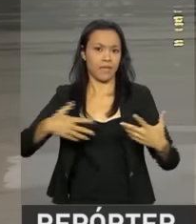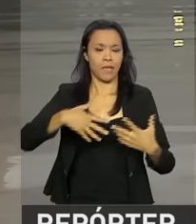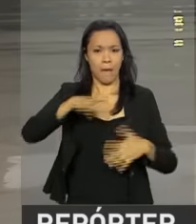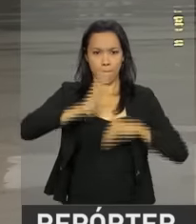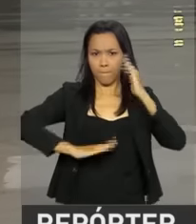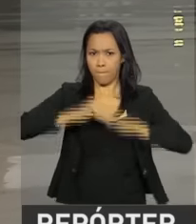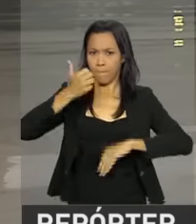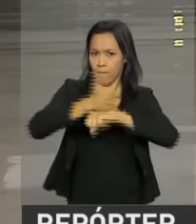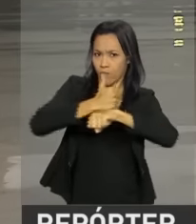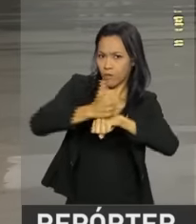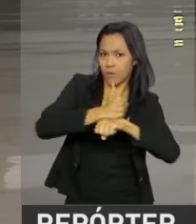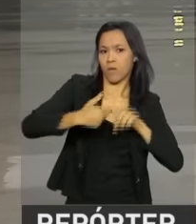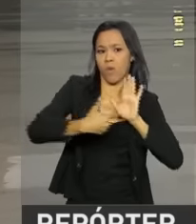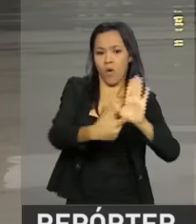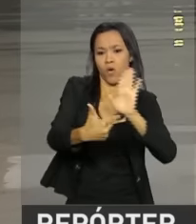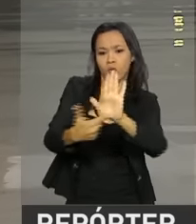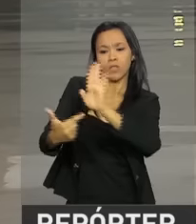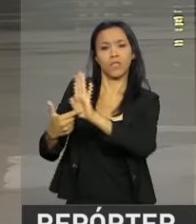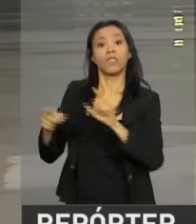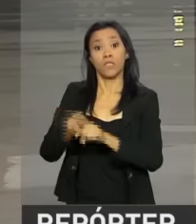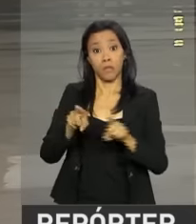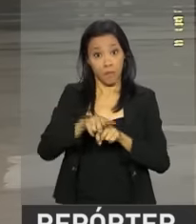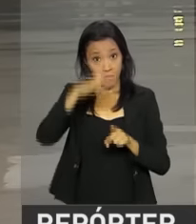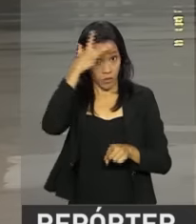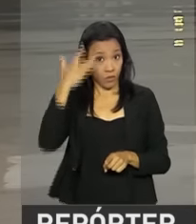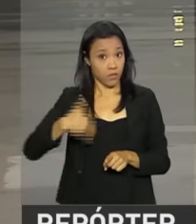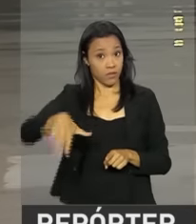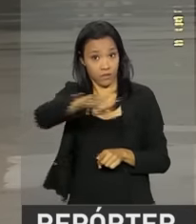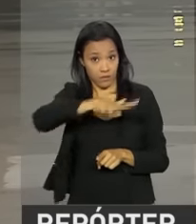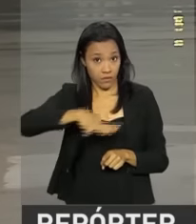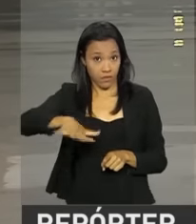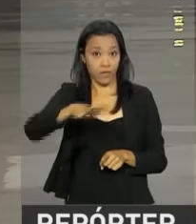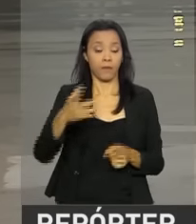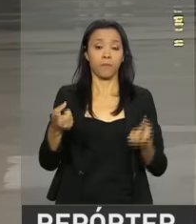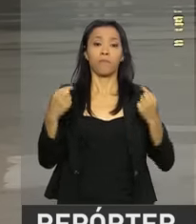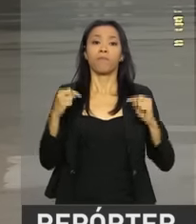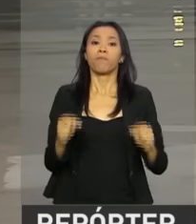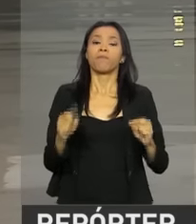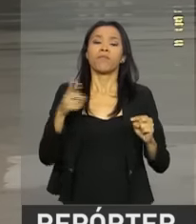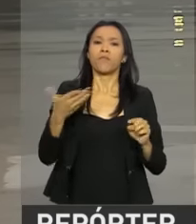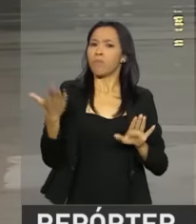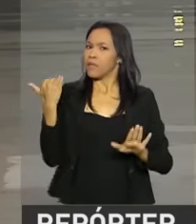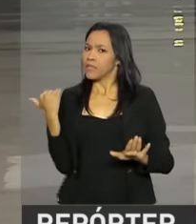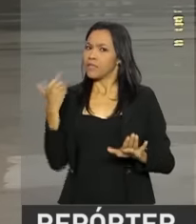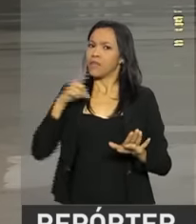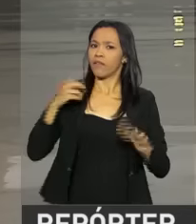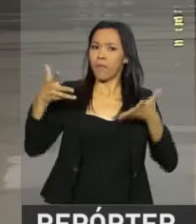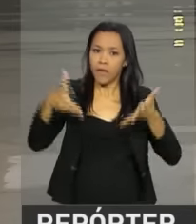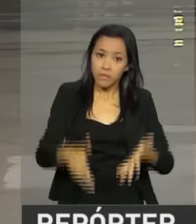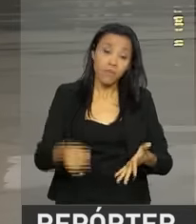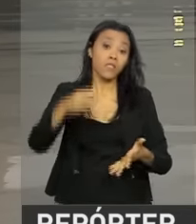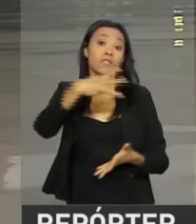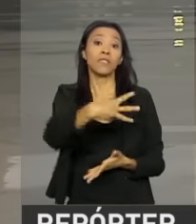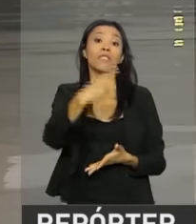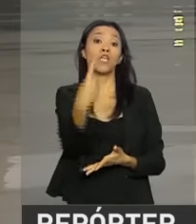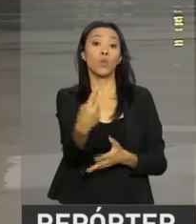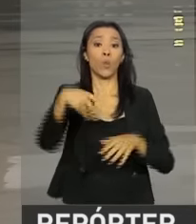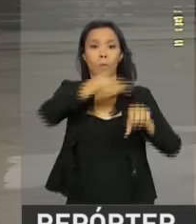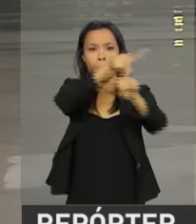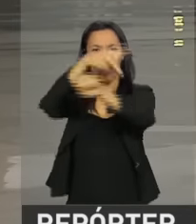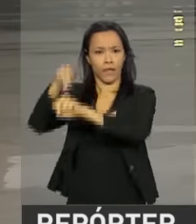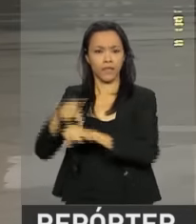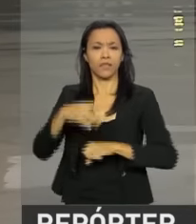especialistas, gestores e autoridades da área. A edição anterior do evento contou com a participação de 31 países,